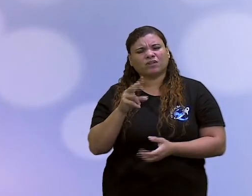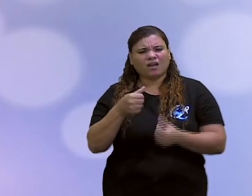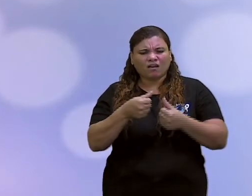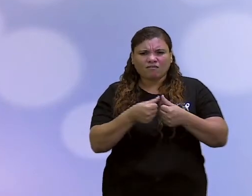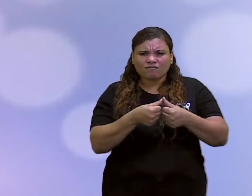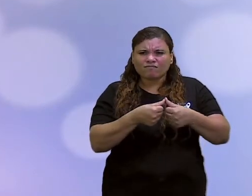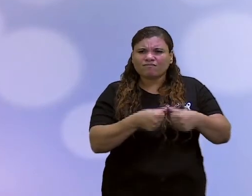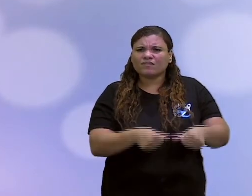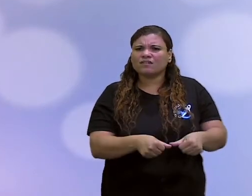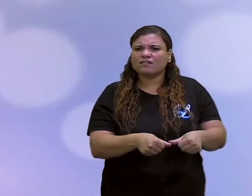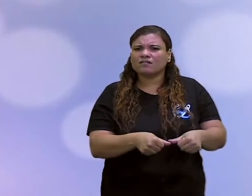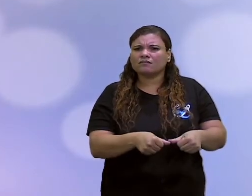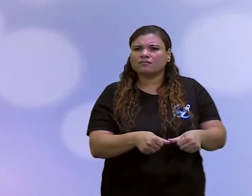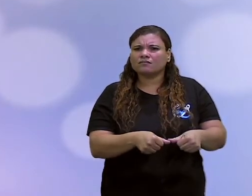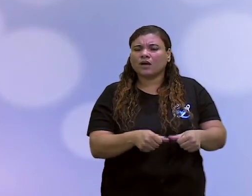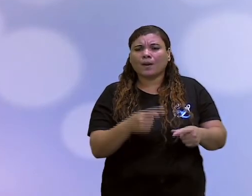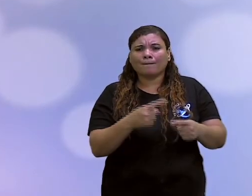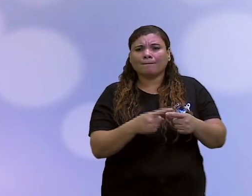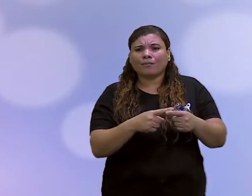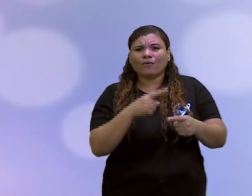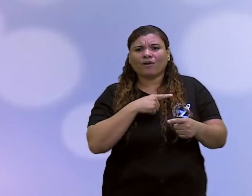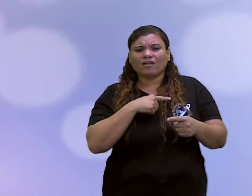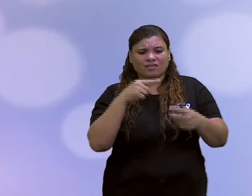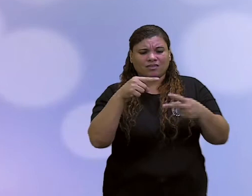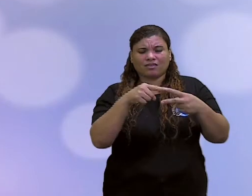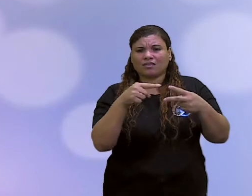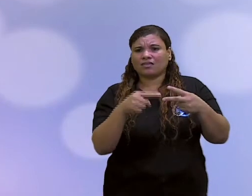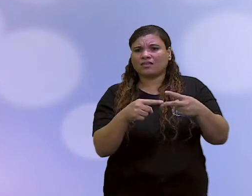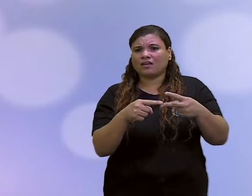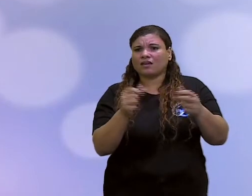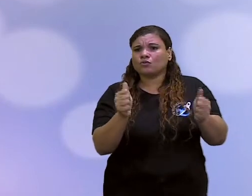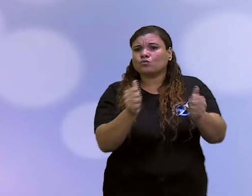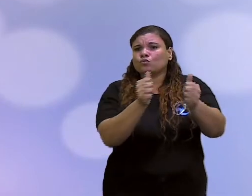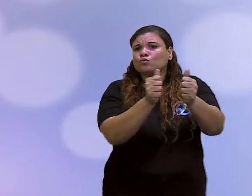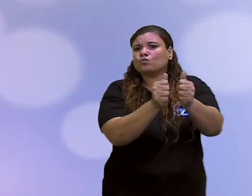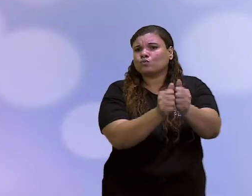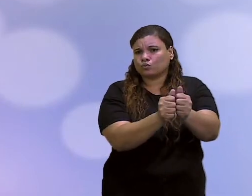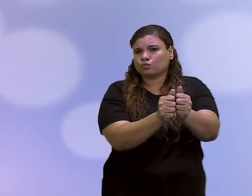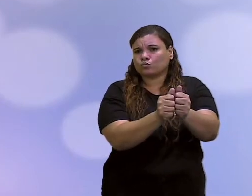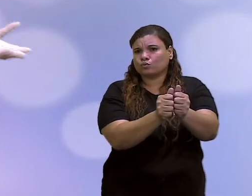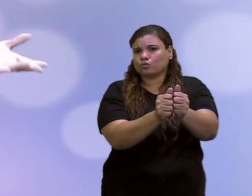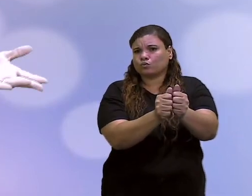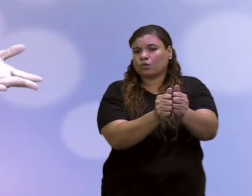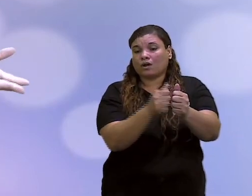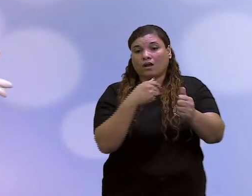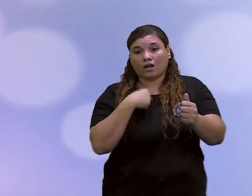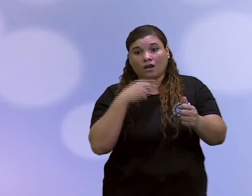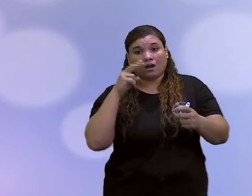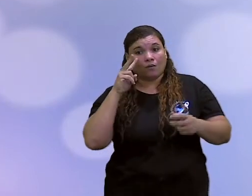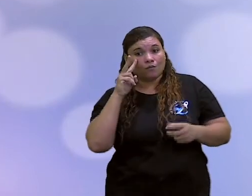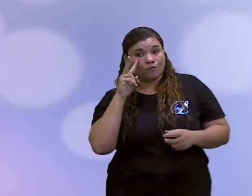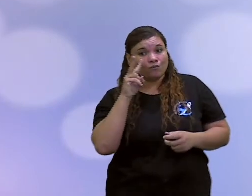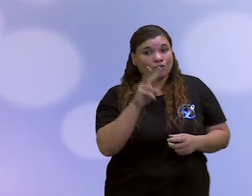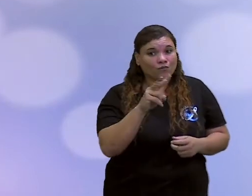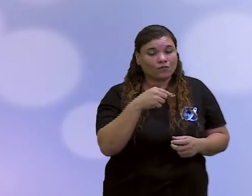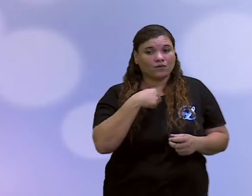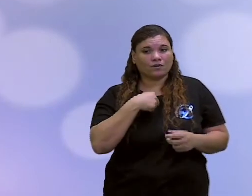uma oração subordinada, né? Adverbial, é uma adjunta adverbial também. A mesma coisa, né,